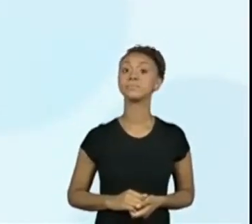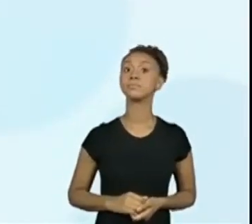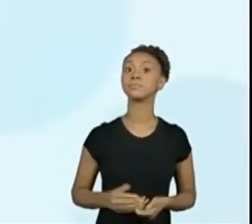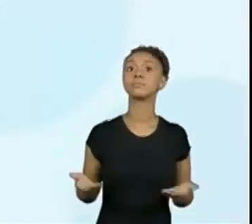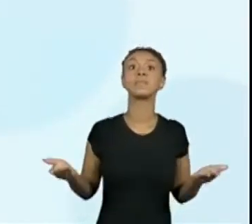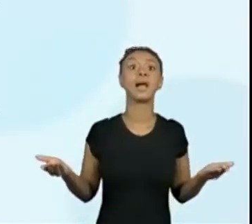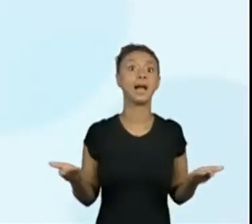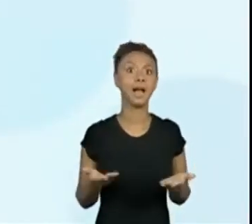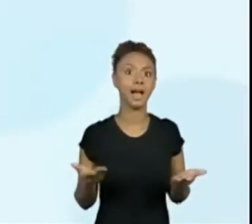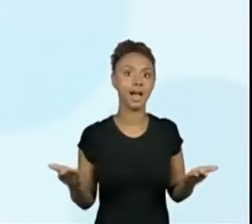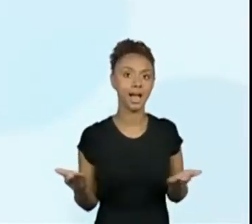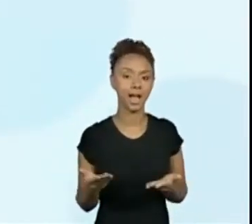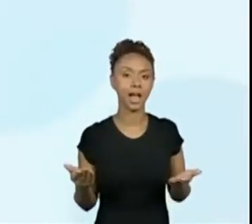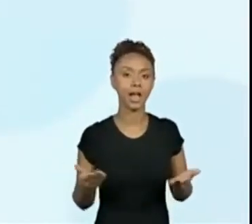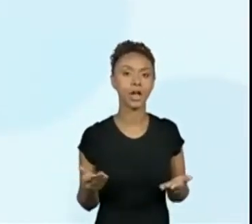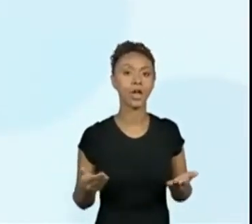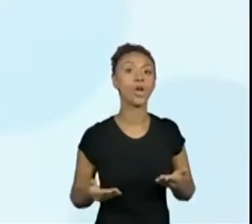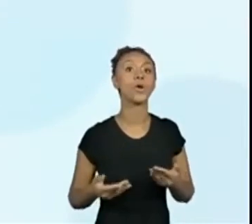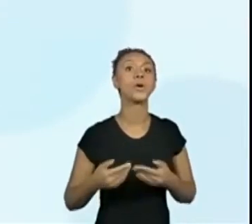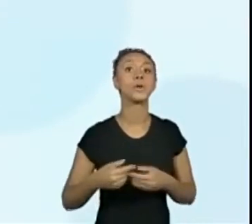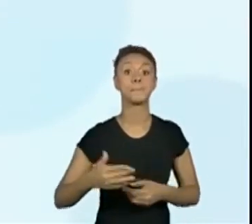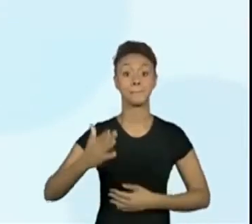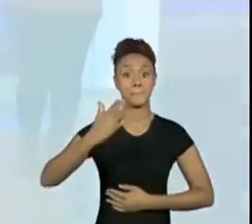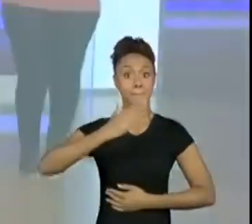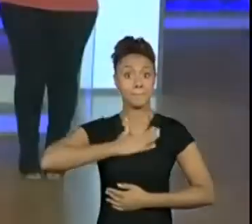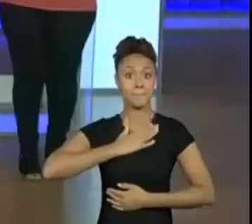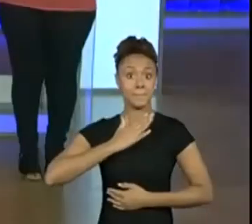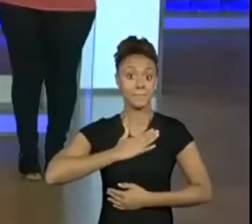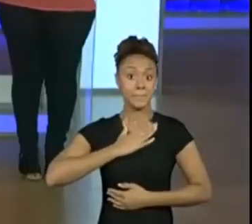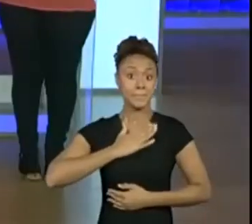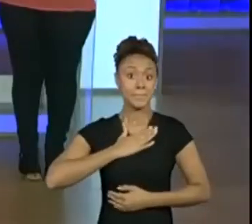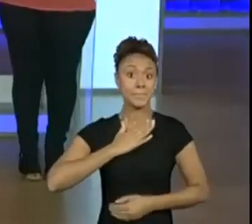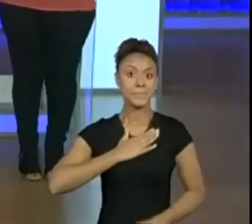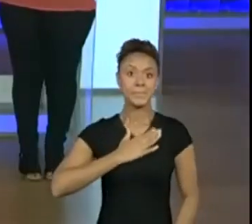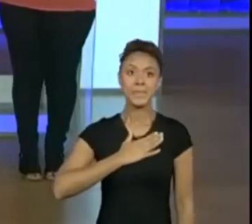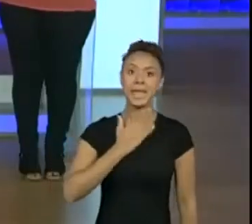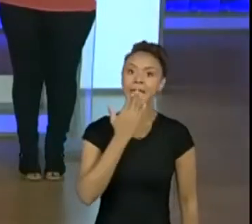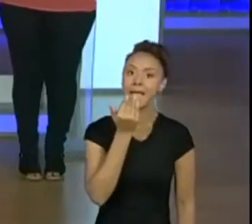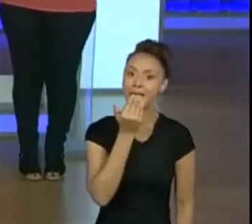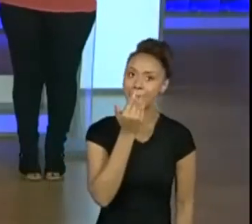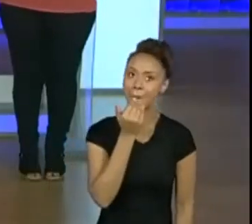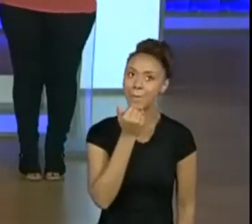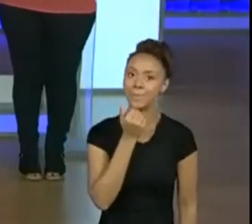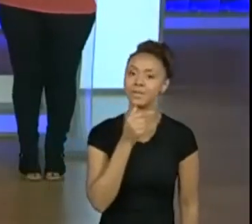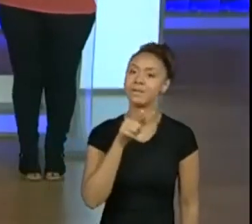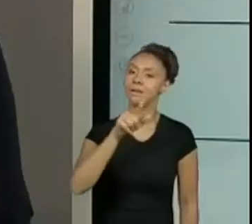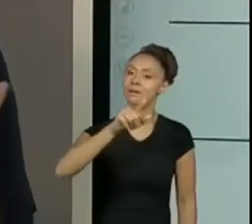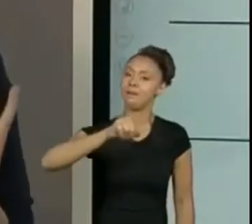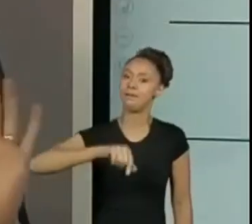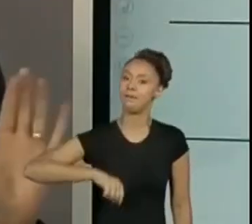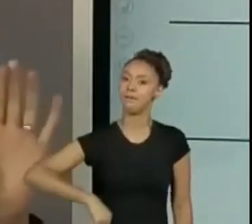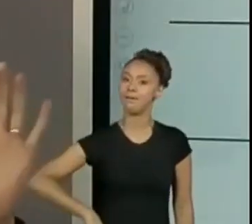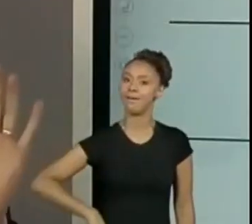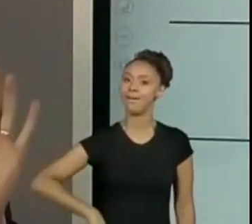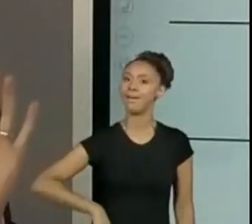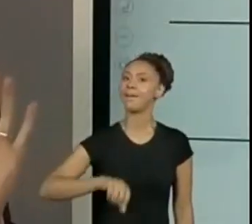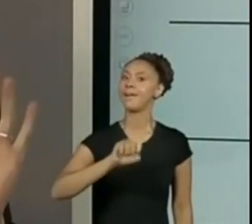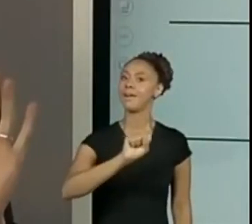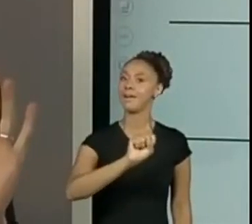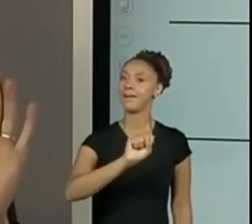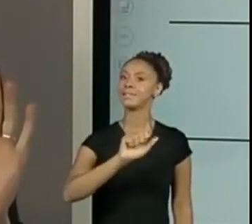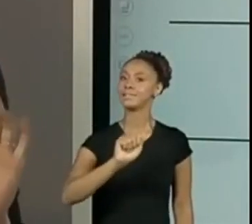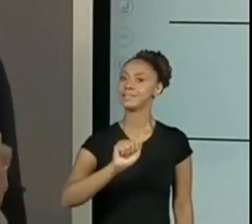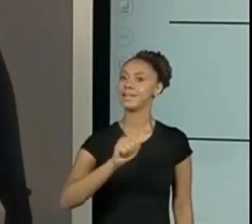Agora, professora Vivi, eu vou falar para eles a minha. Ah, Samuel. Samuel, a gente gosta... A